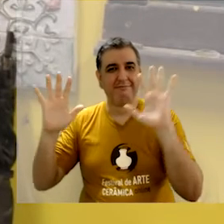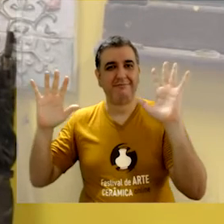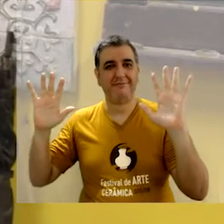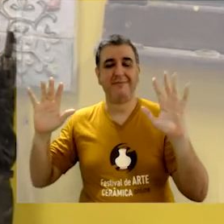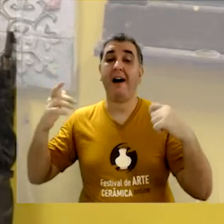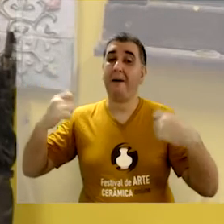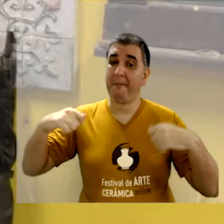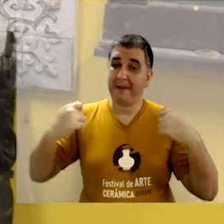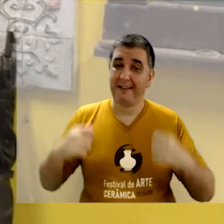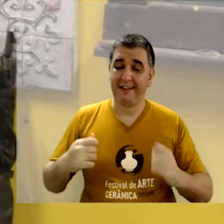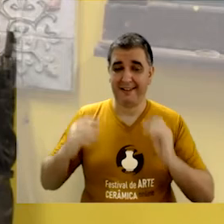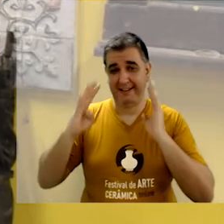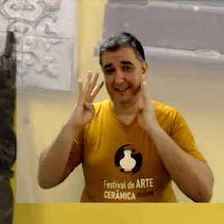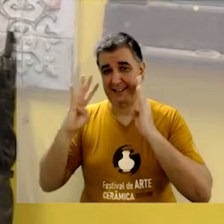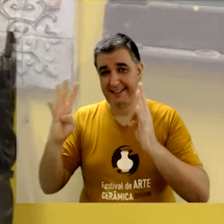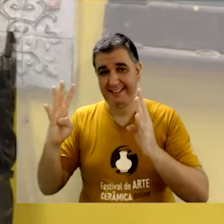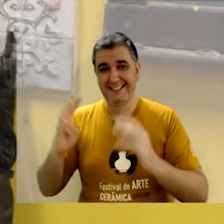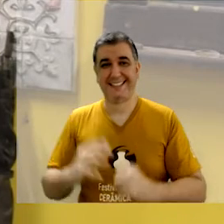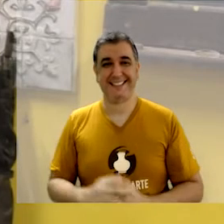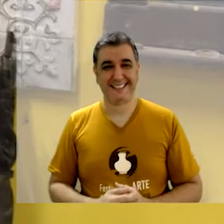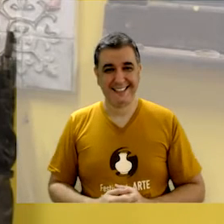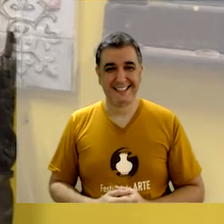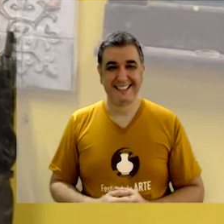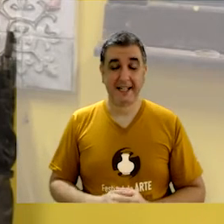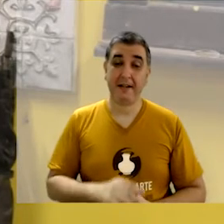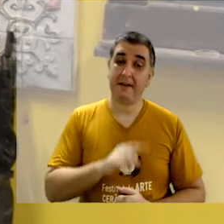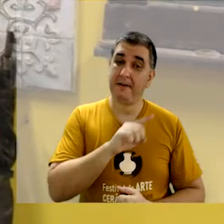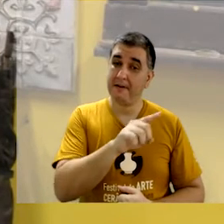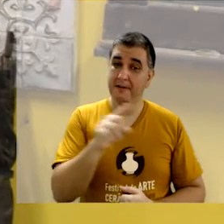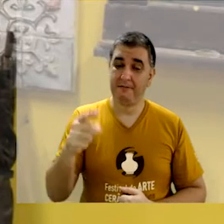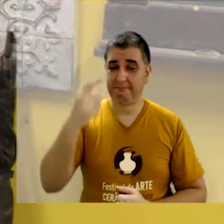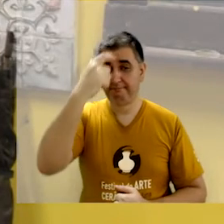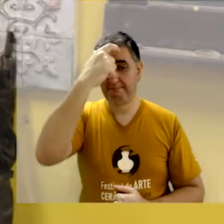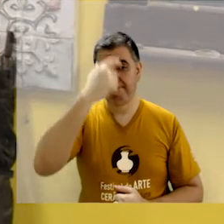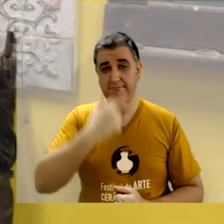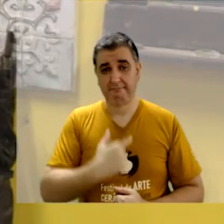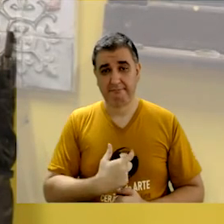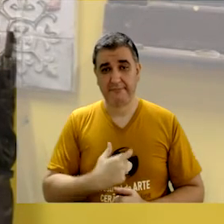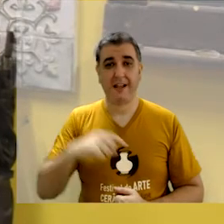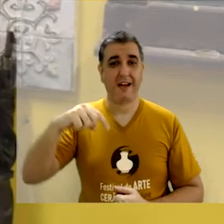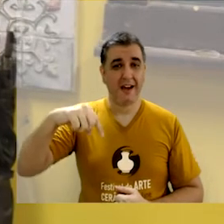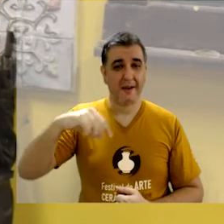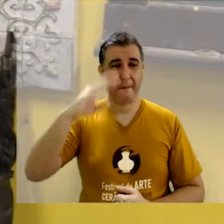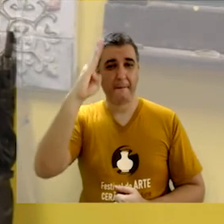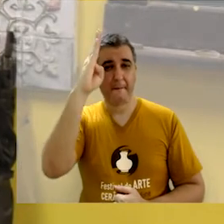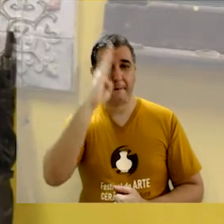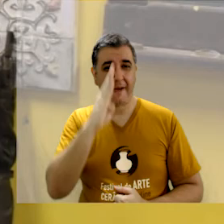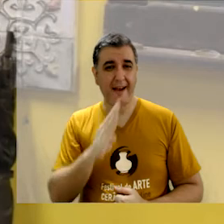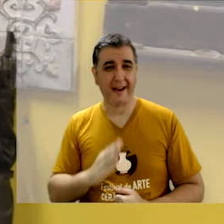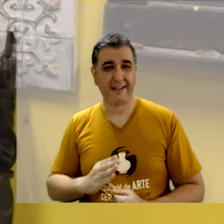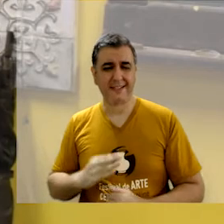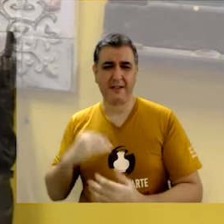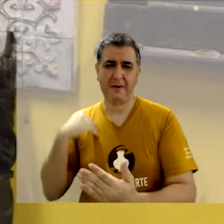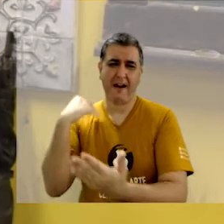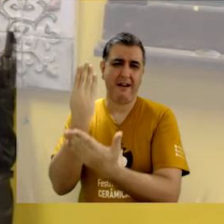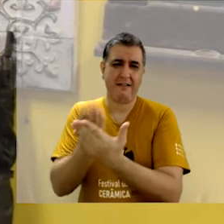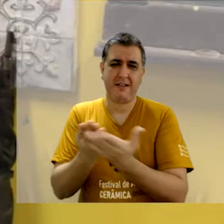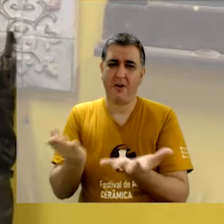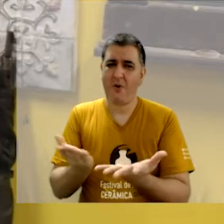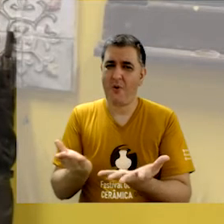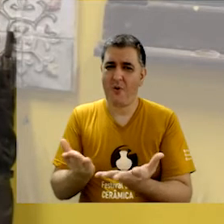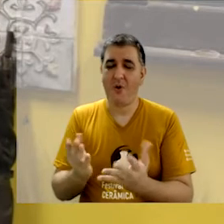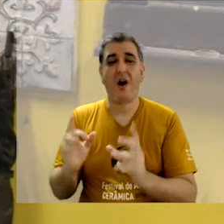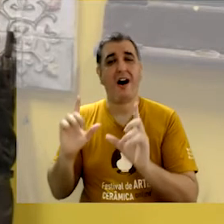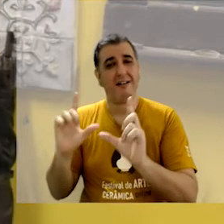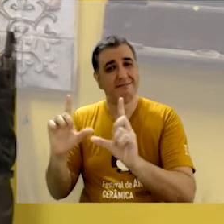estrangeira, começou a aparecer. Então esse olhar é muito interessante para a gente poder compreender a nossa própria identidade